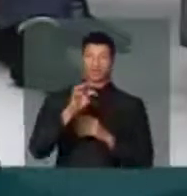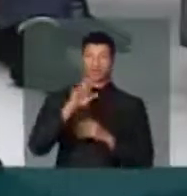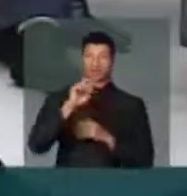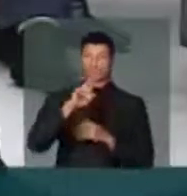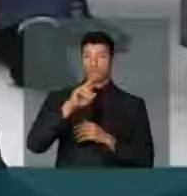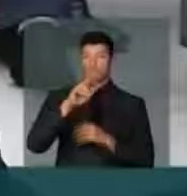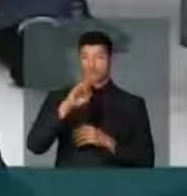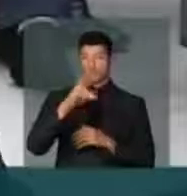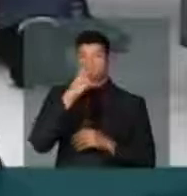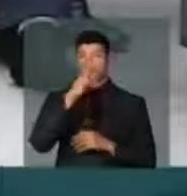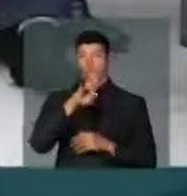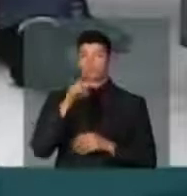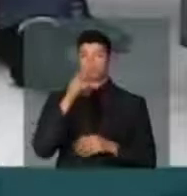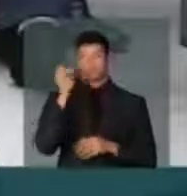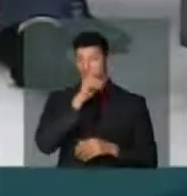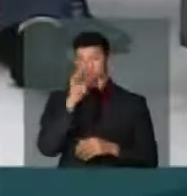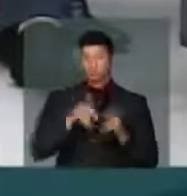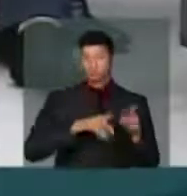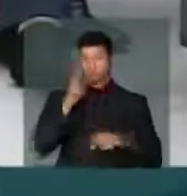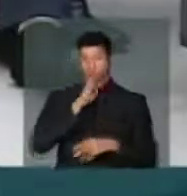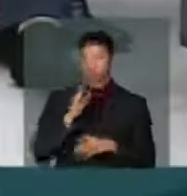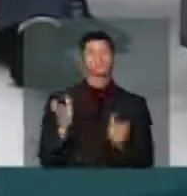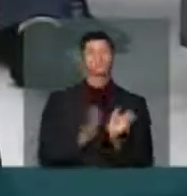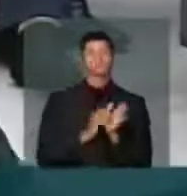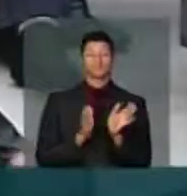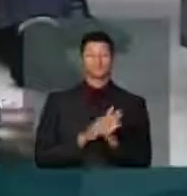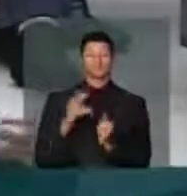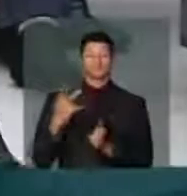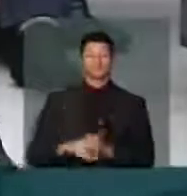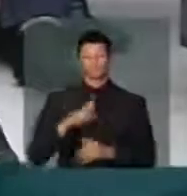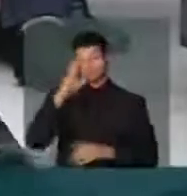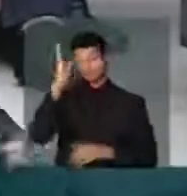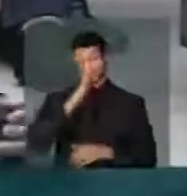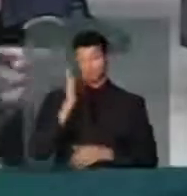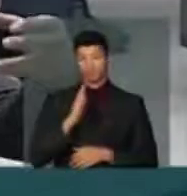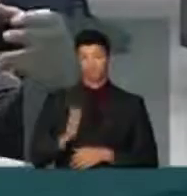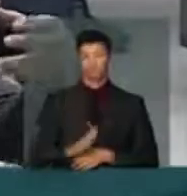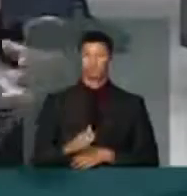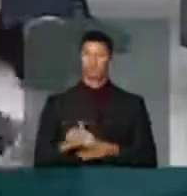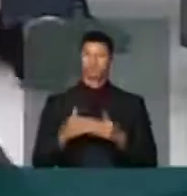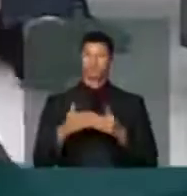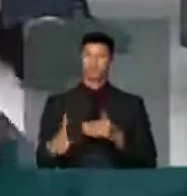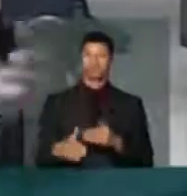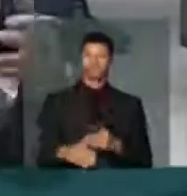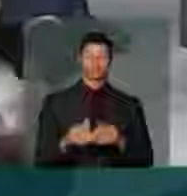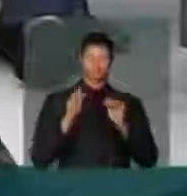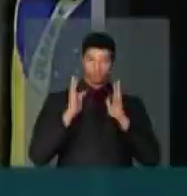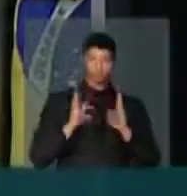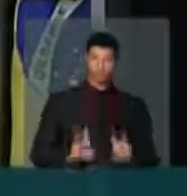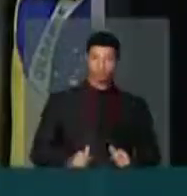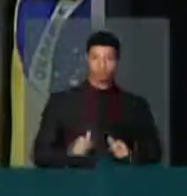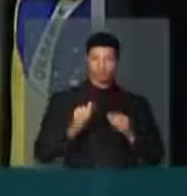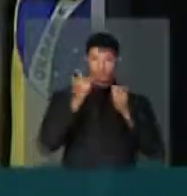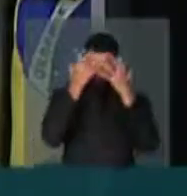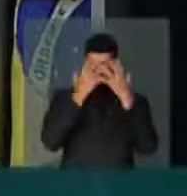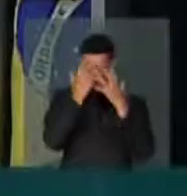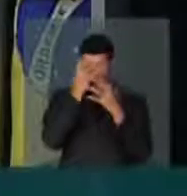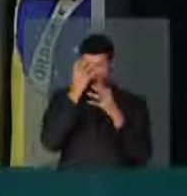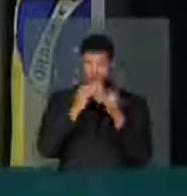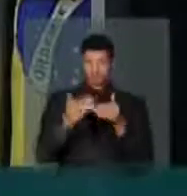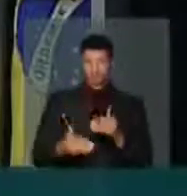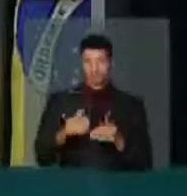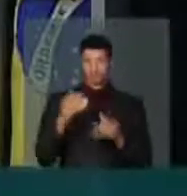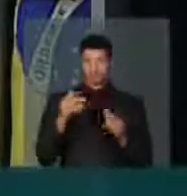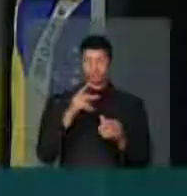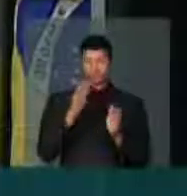vai continuar enganando o povo brasileiro. Vossa Excelência está de parabéns. O Brasil está se passando a limpo e desmascarando esse